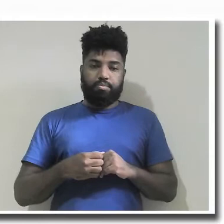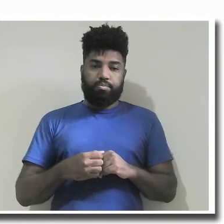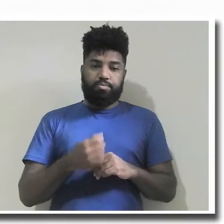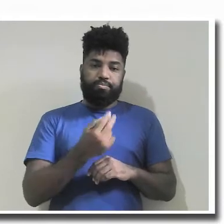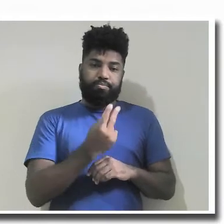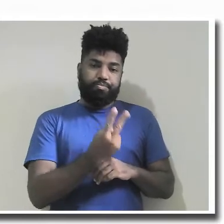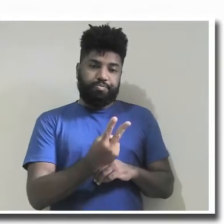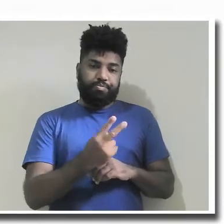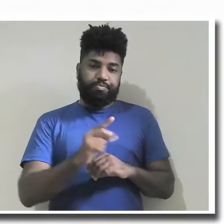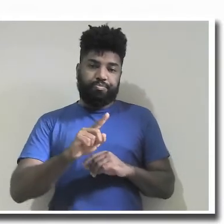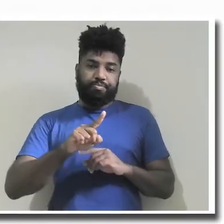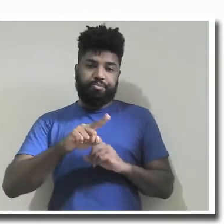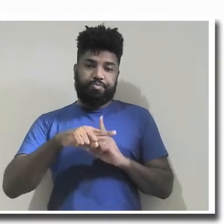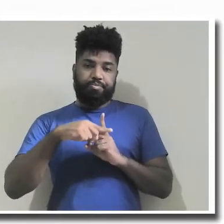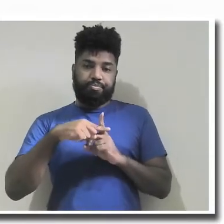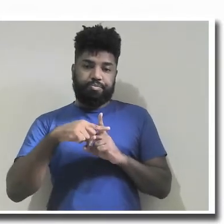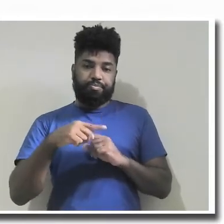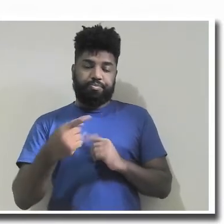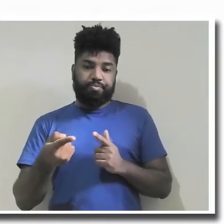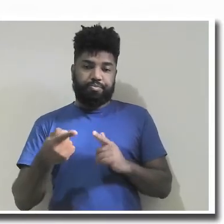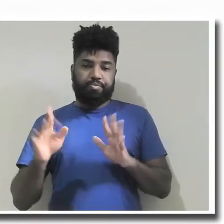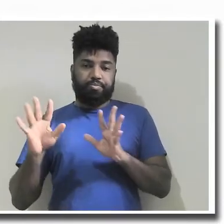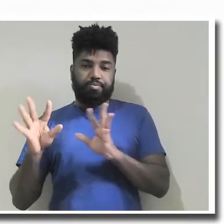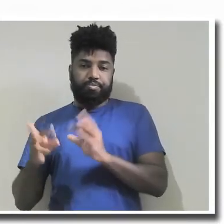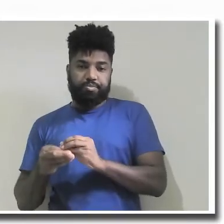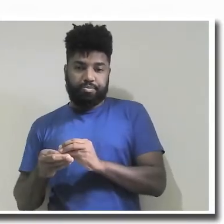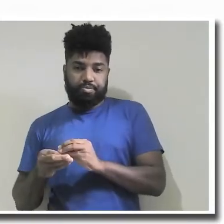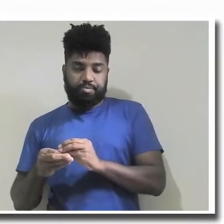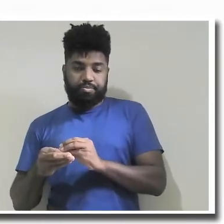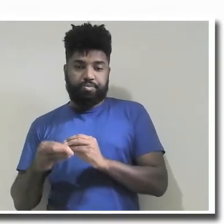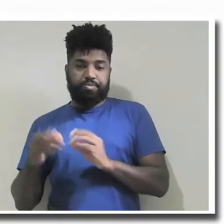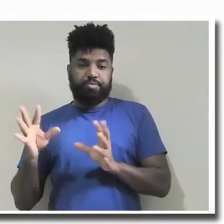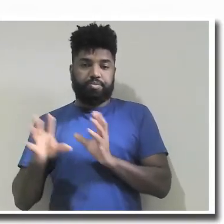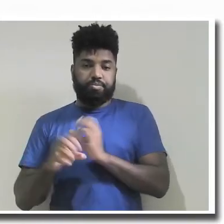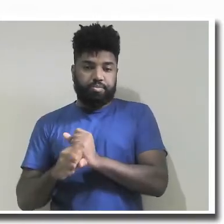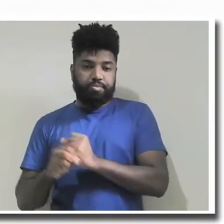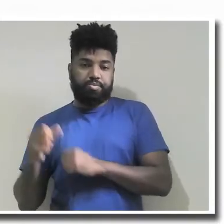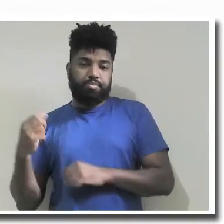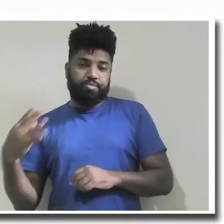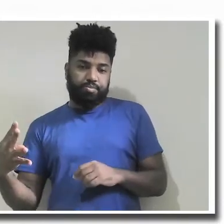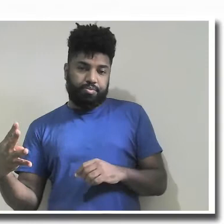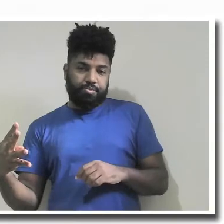Então 2 mais o resultado desta operação, que é 4.